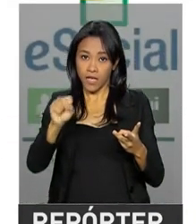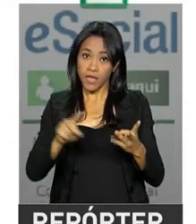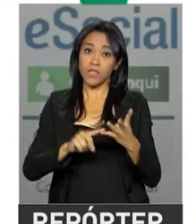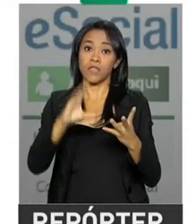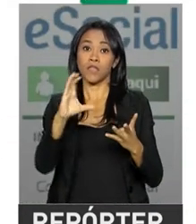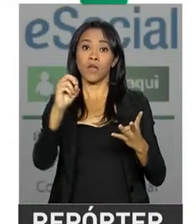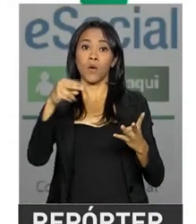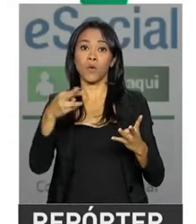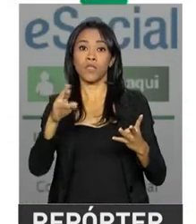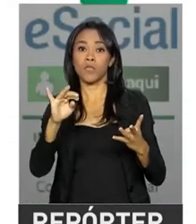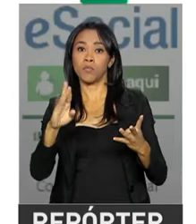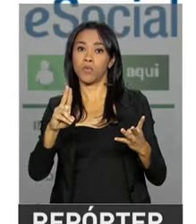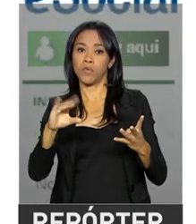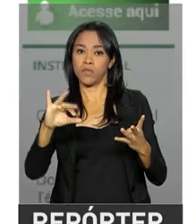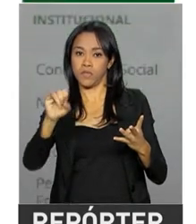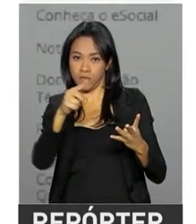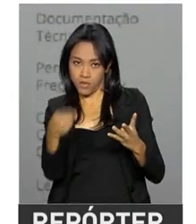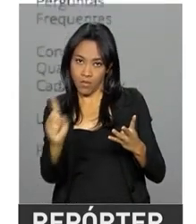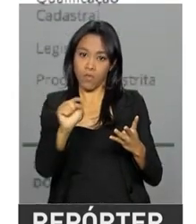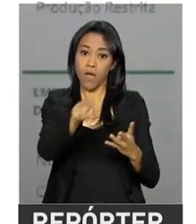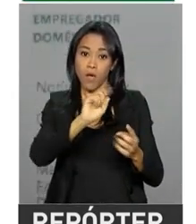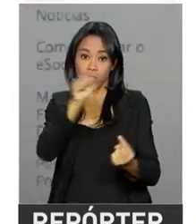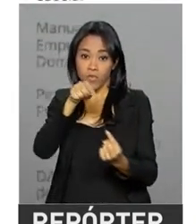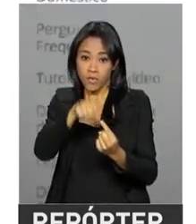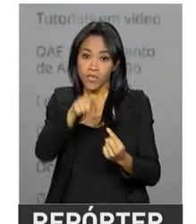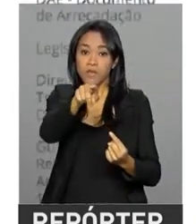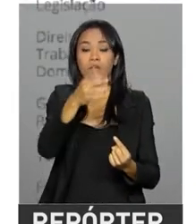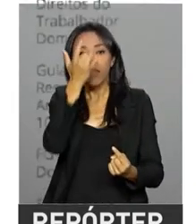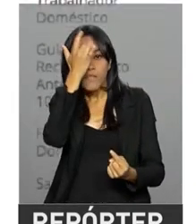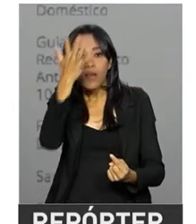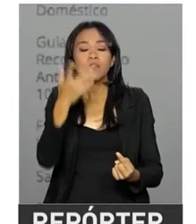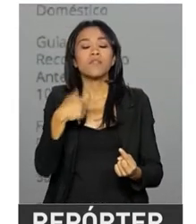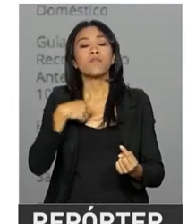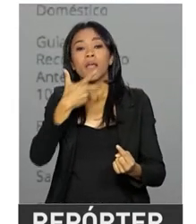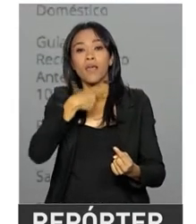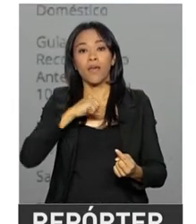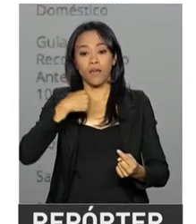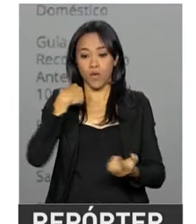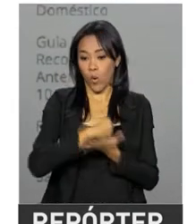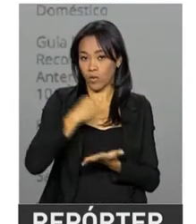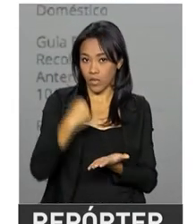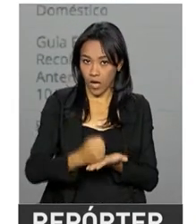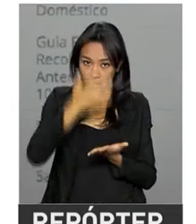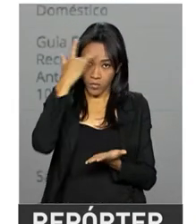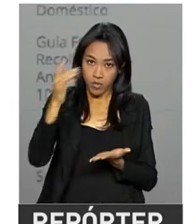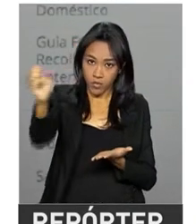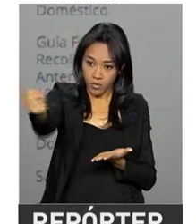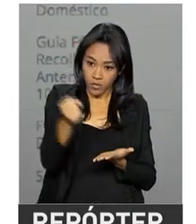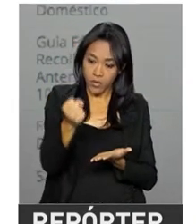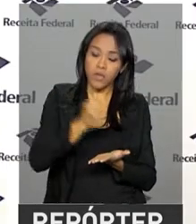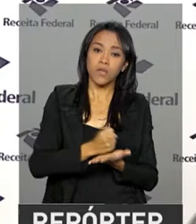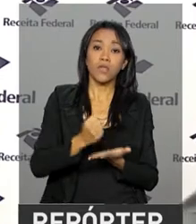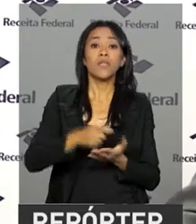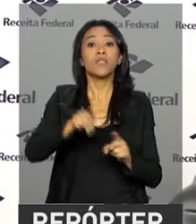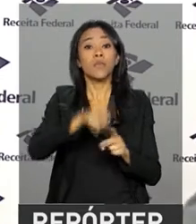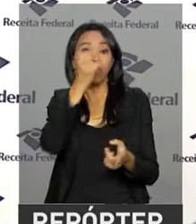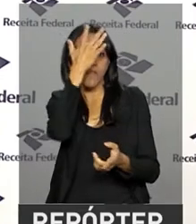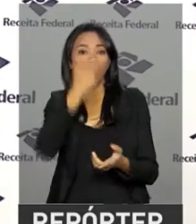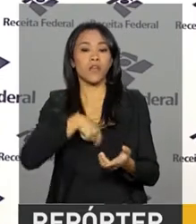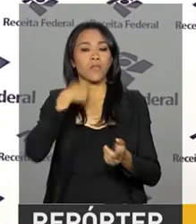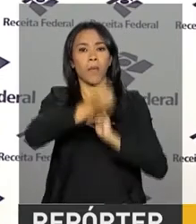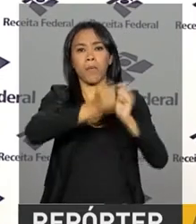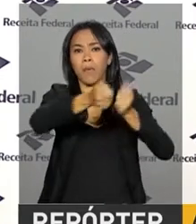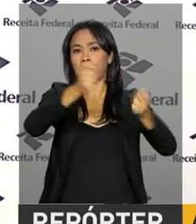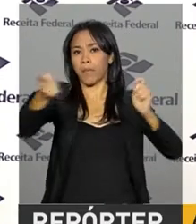social uma ferramenta criada para facilitar a vida de quem tem funcionário e agilizar o pagamento de tributos até